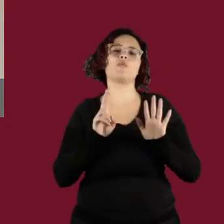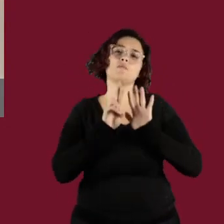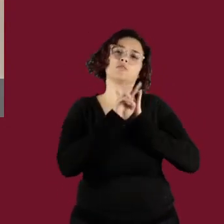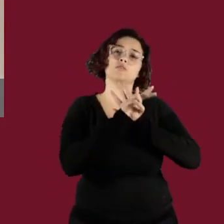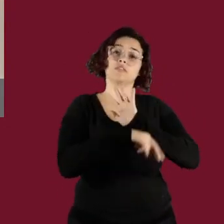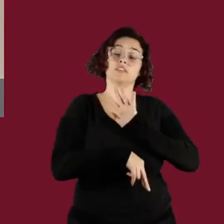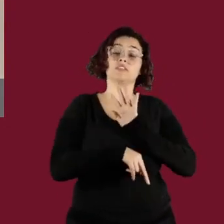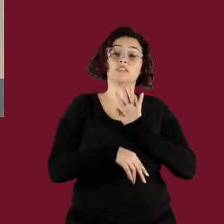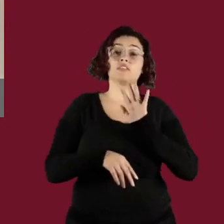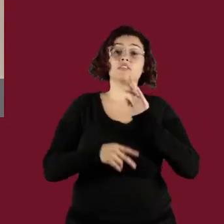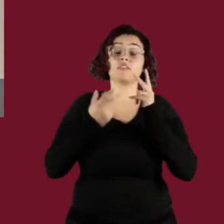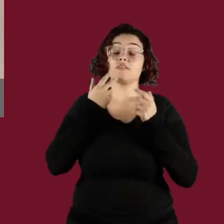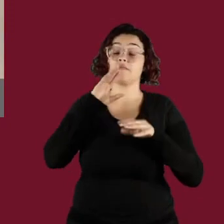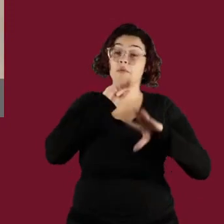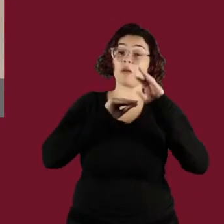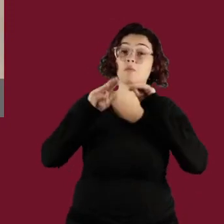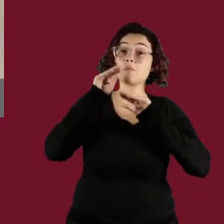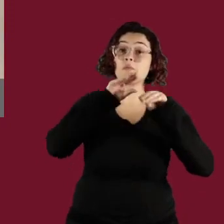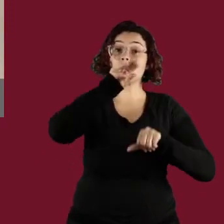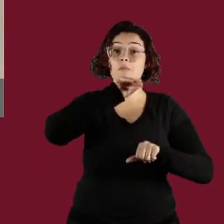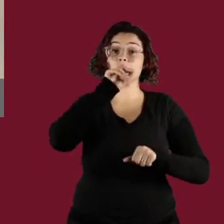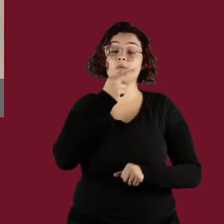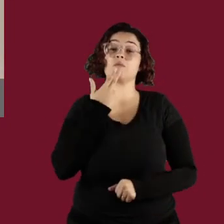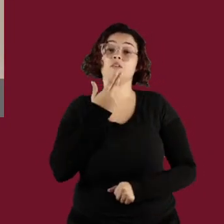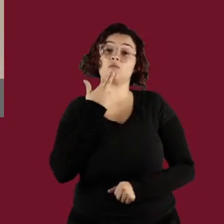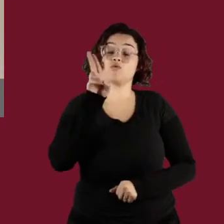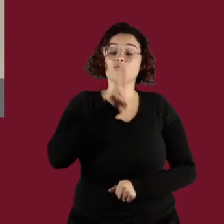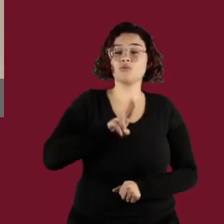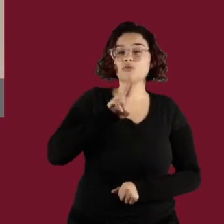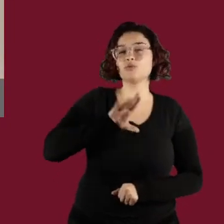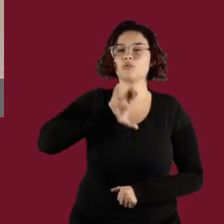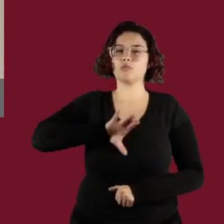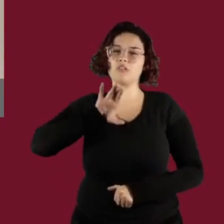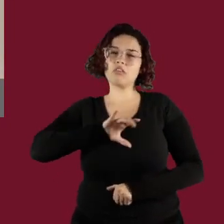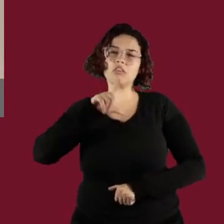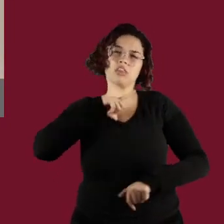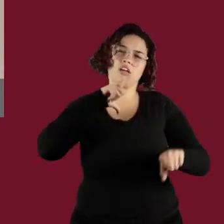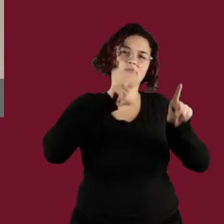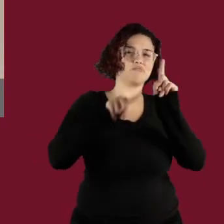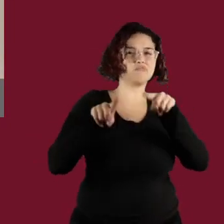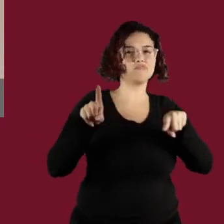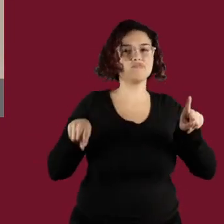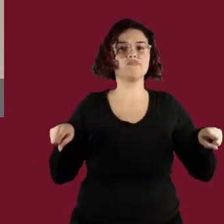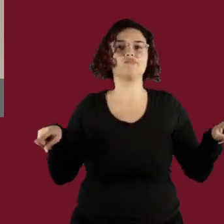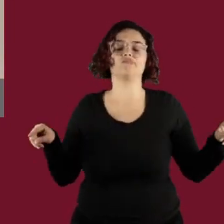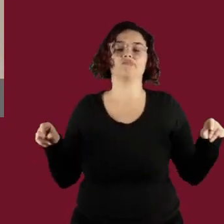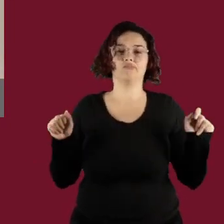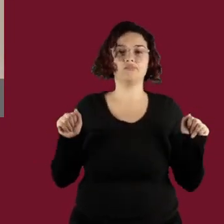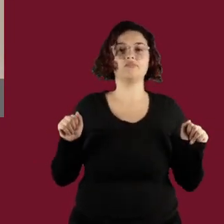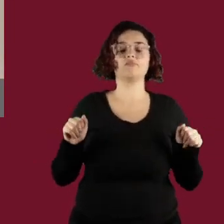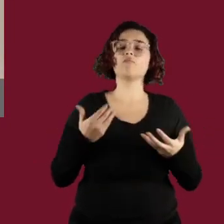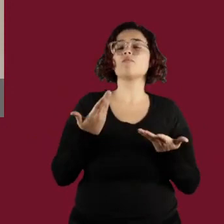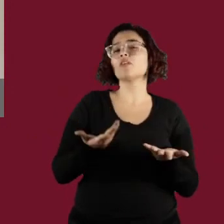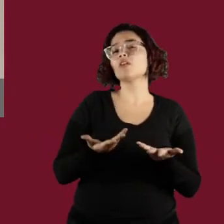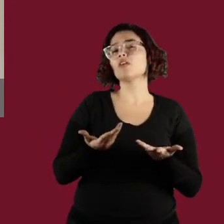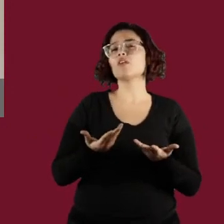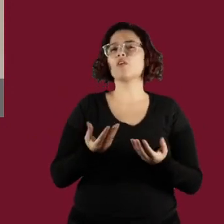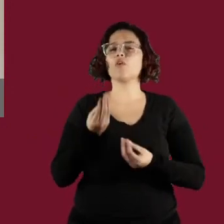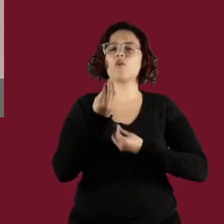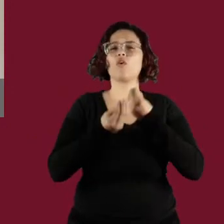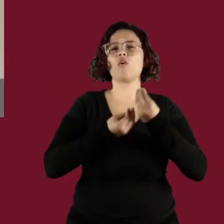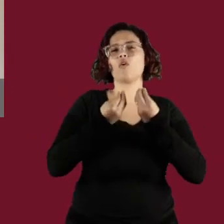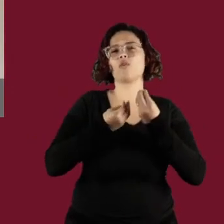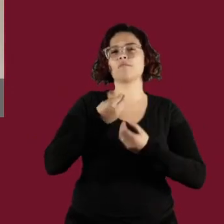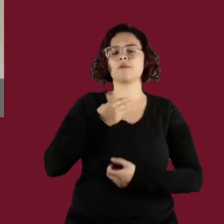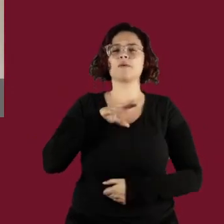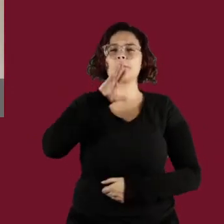falantes pelo mundo que falam português com sotaques, com variações diversas, qual é a fonética utilizada na